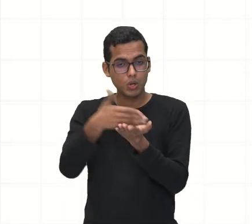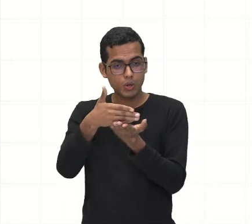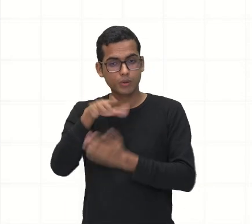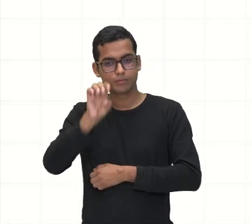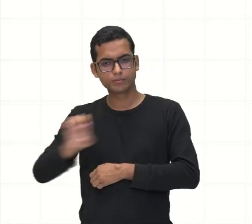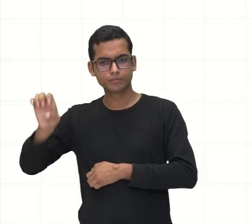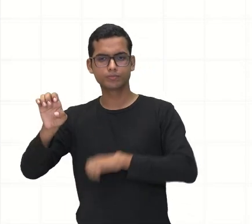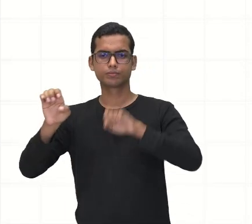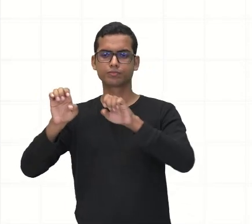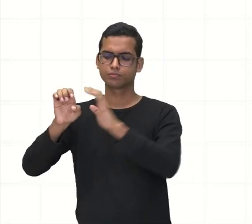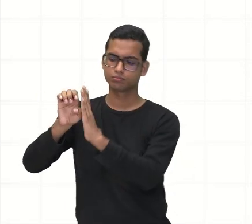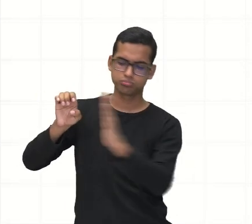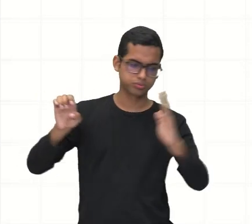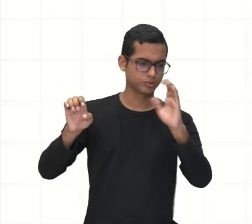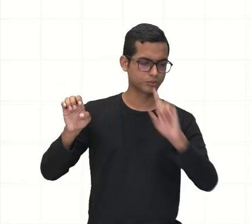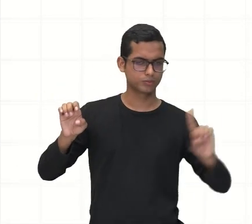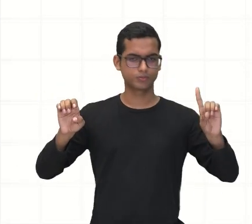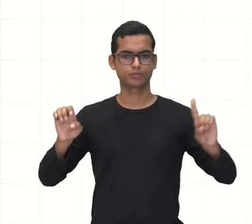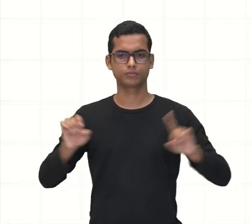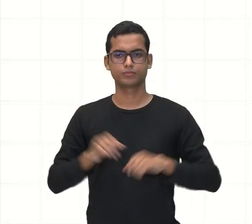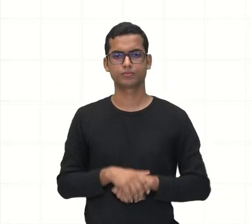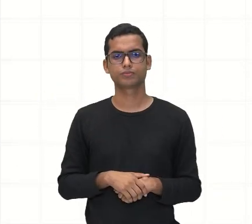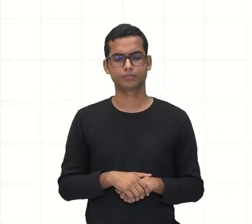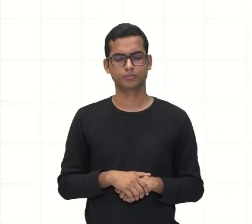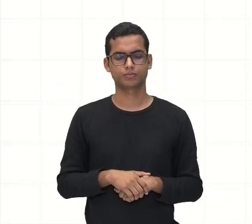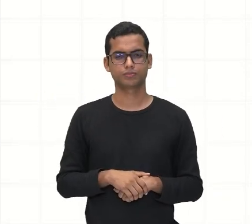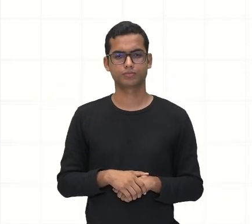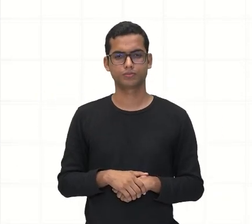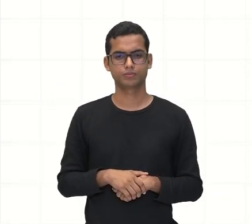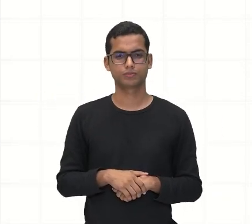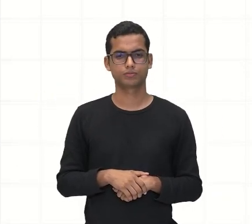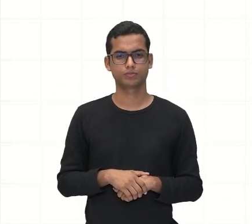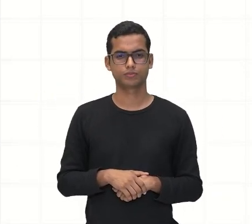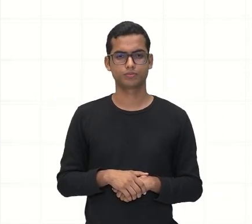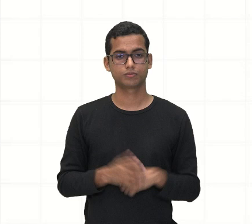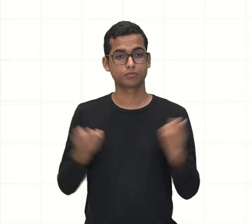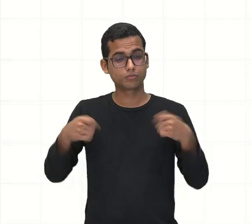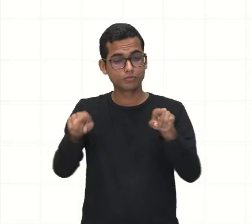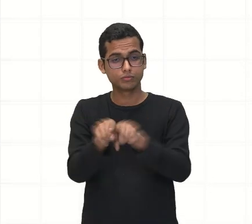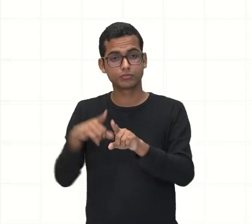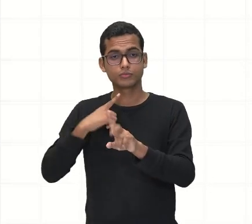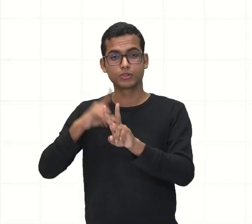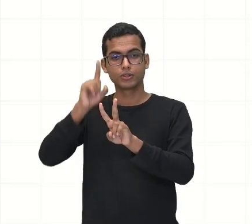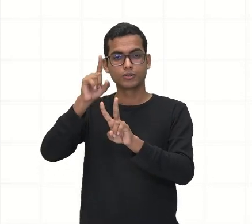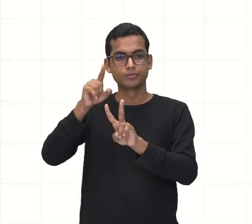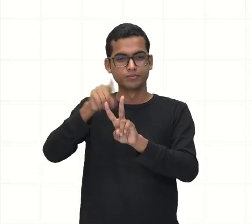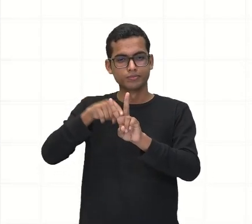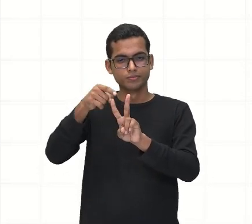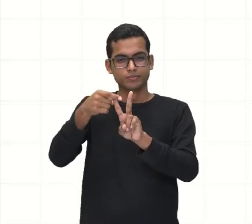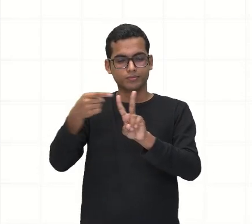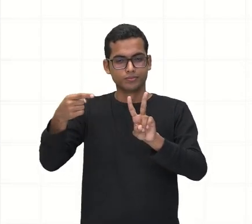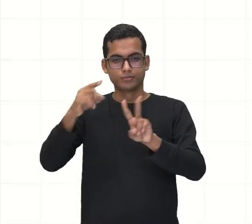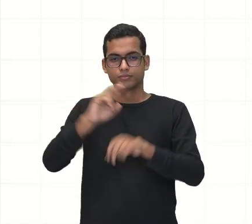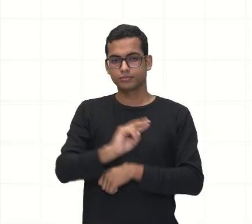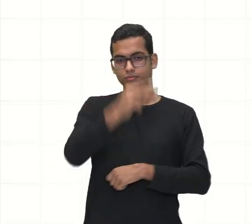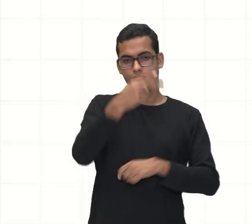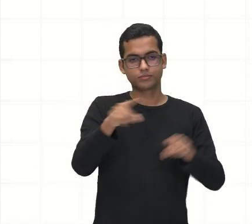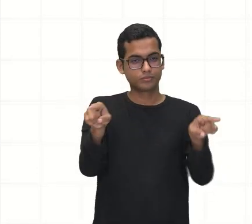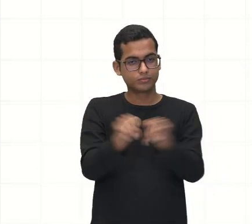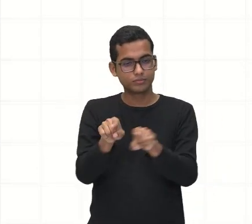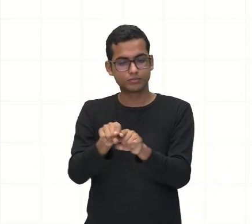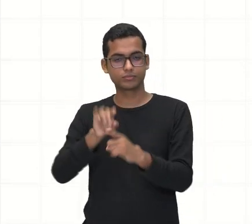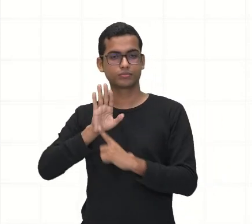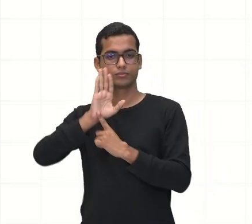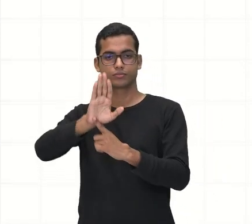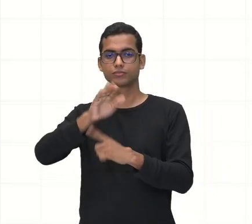a direita. Porque você pode ter numa mesma operação uma potenciação e uma radiciação, né? E aí, quando isso acontecer, resolva que